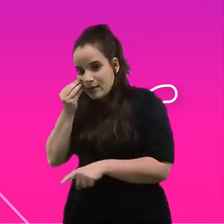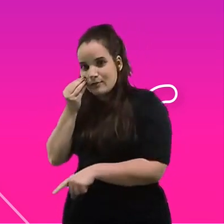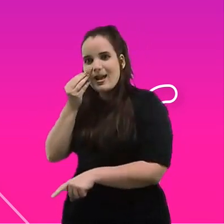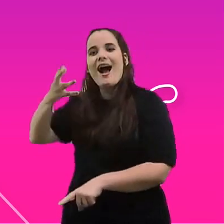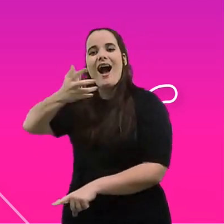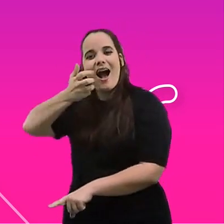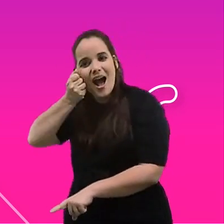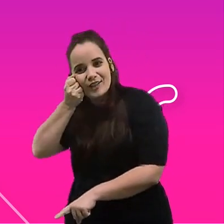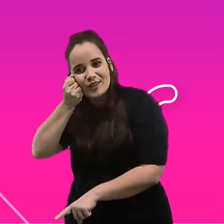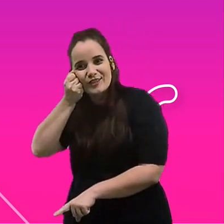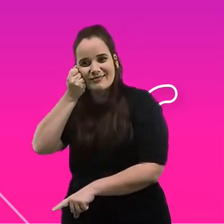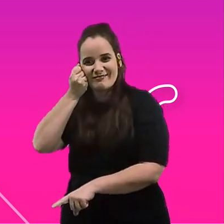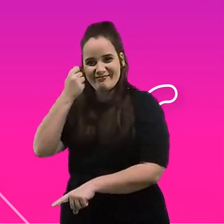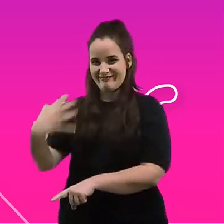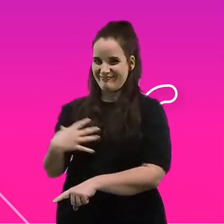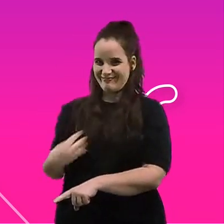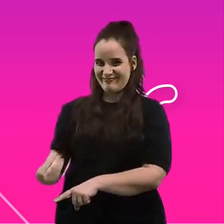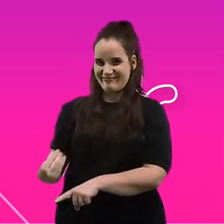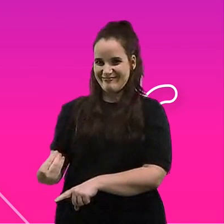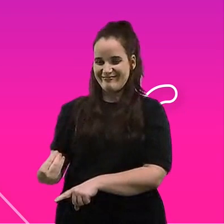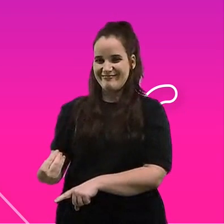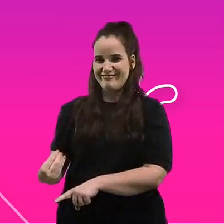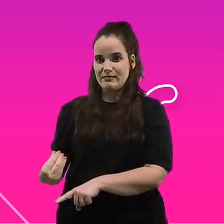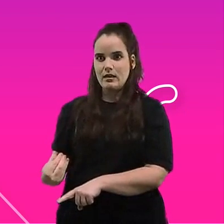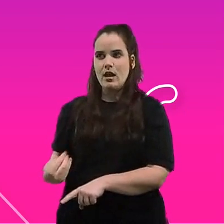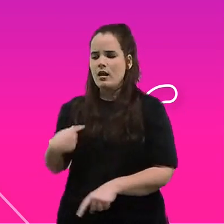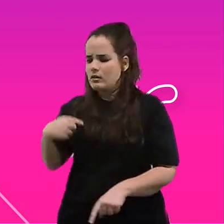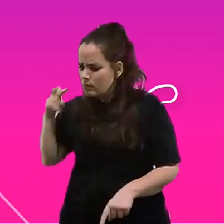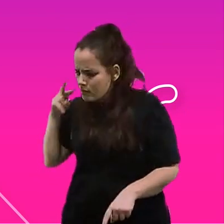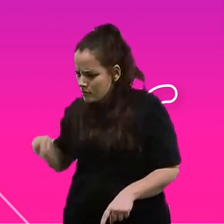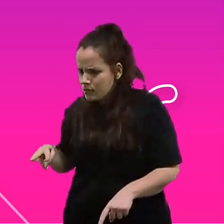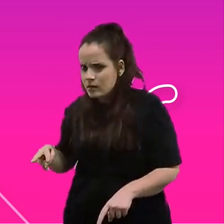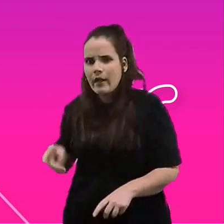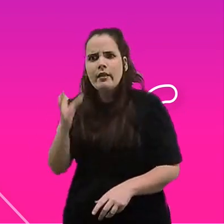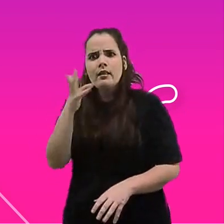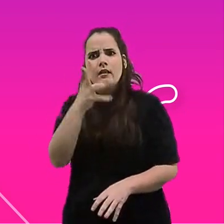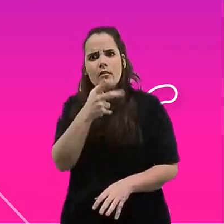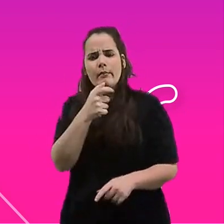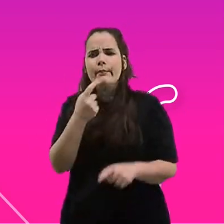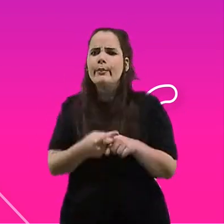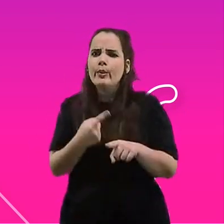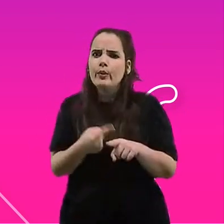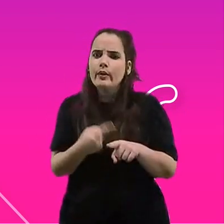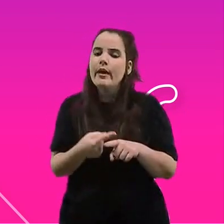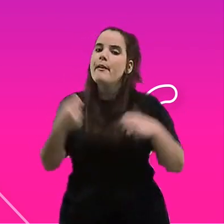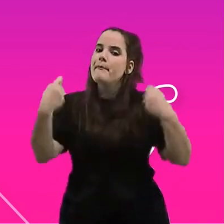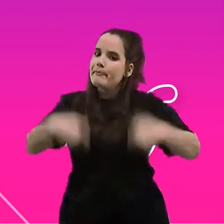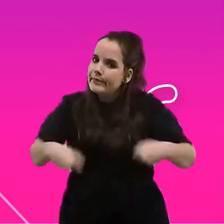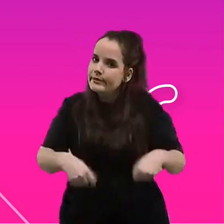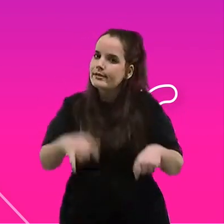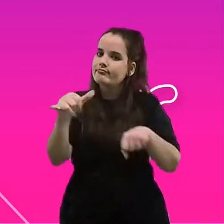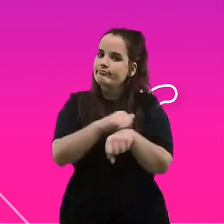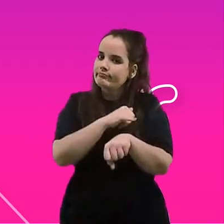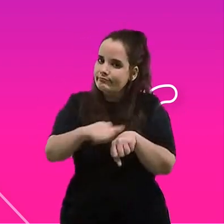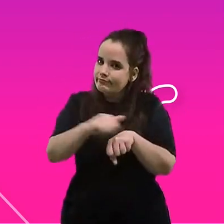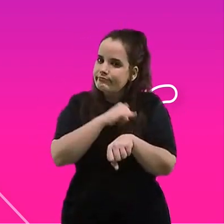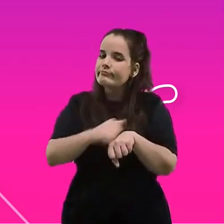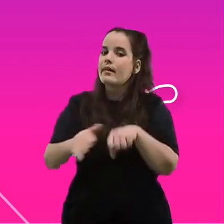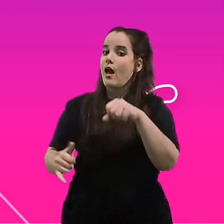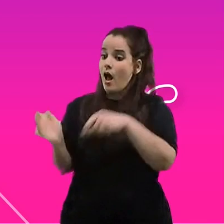chegado muito antes se tivesse um instrumento capaz de conceber celeridade e que esse processo